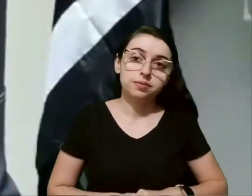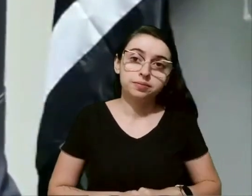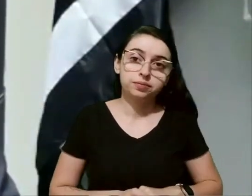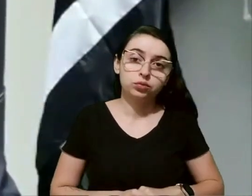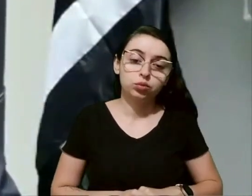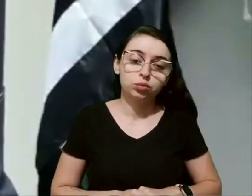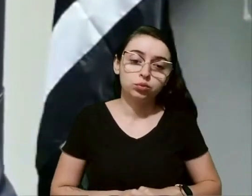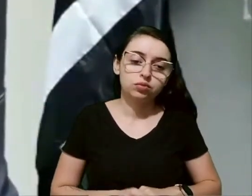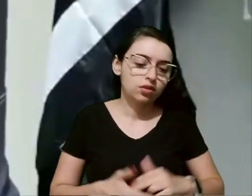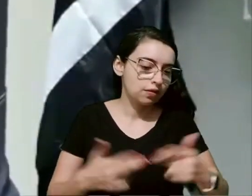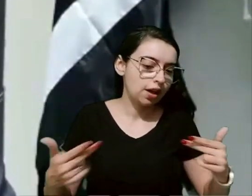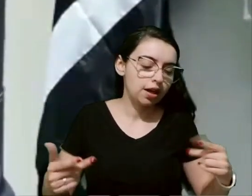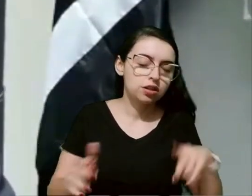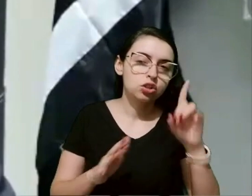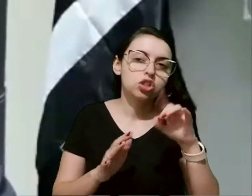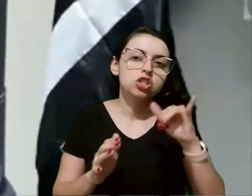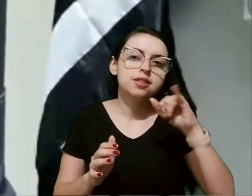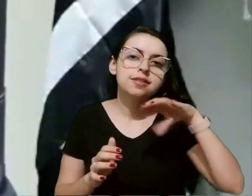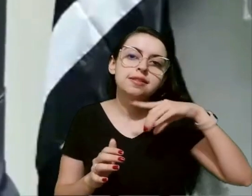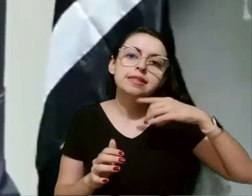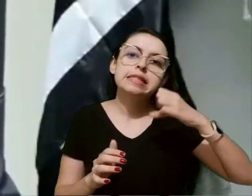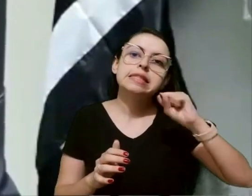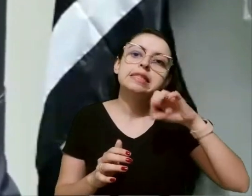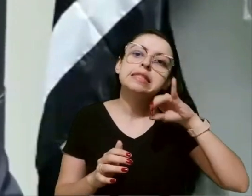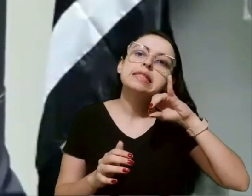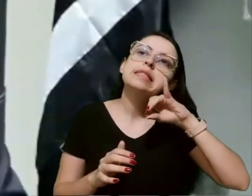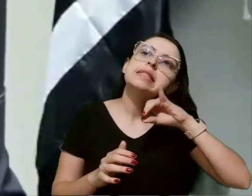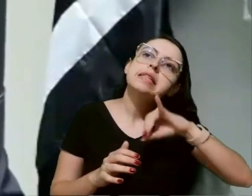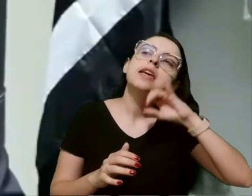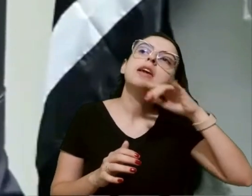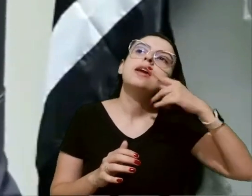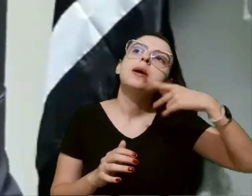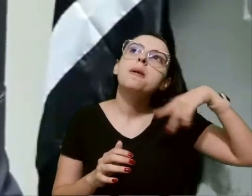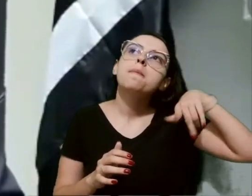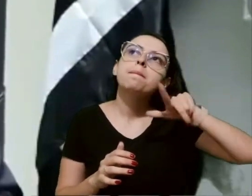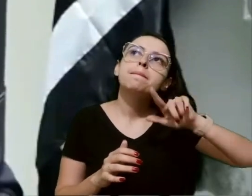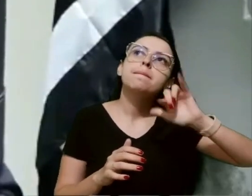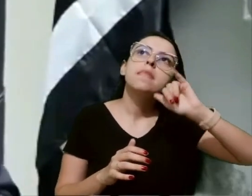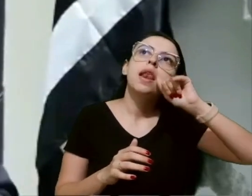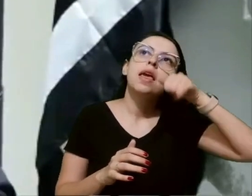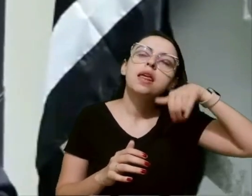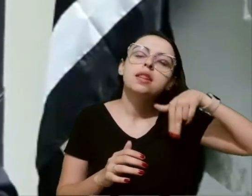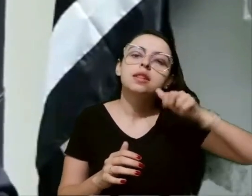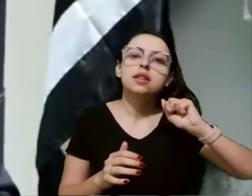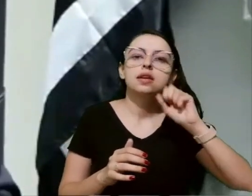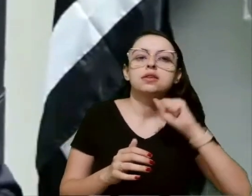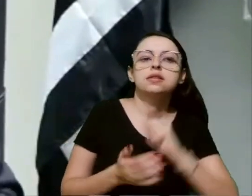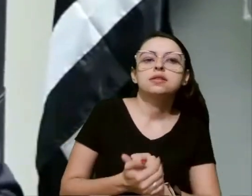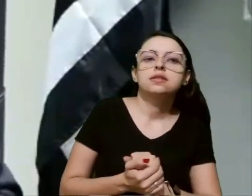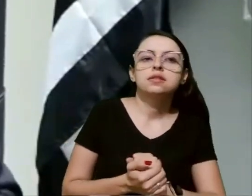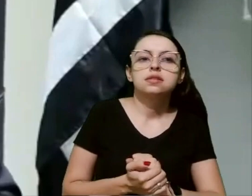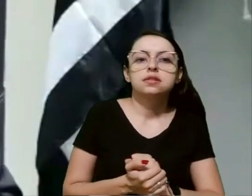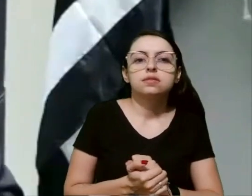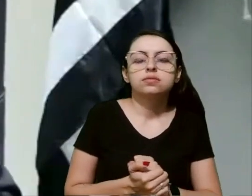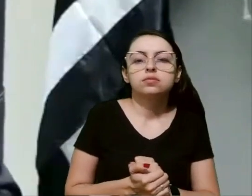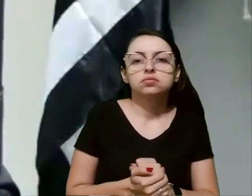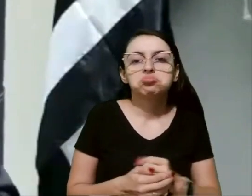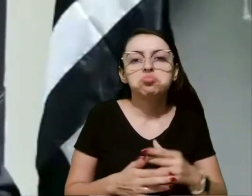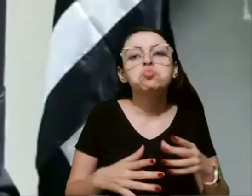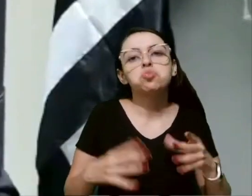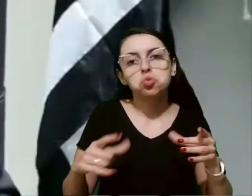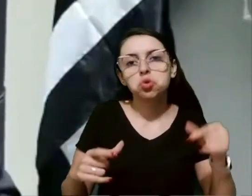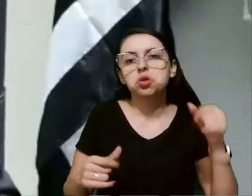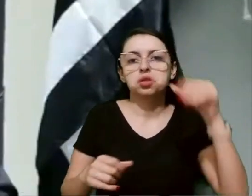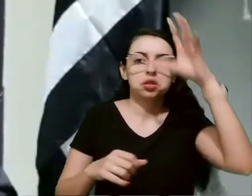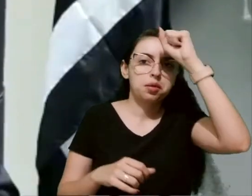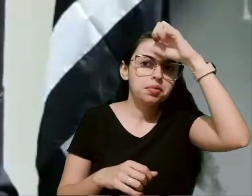do que as demais disciplinas dogmáticas, né. E eu acho que é aí que de fato a gente tem, eu acho que há muito a se